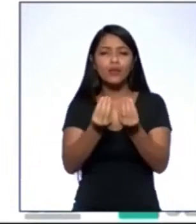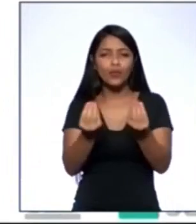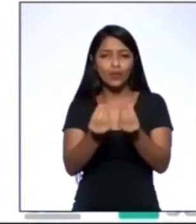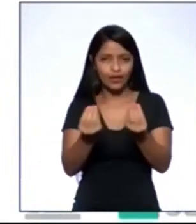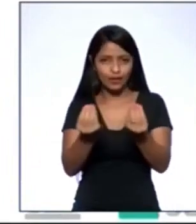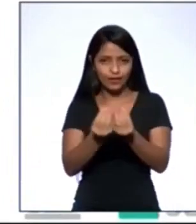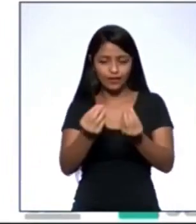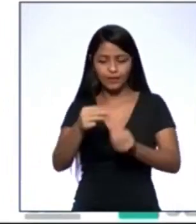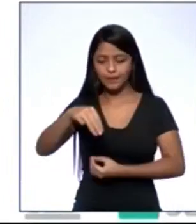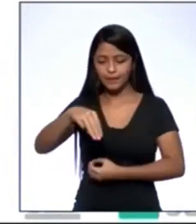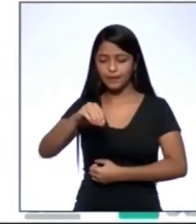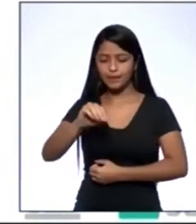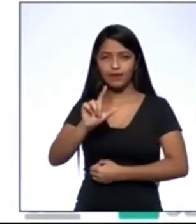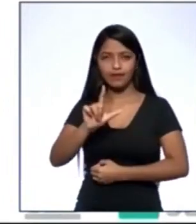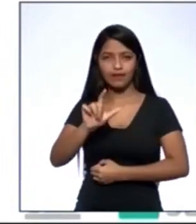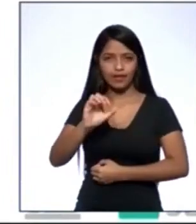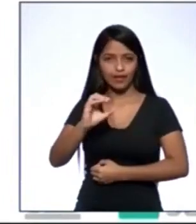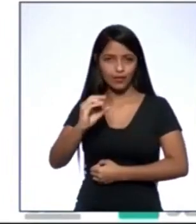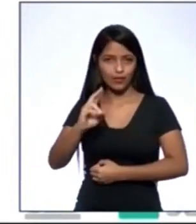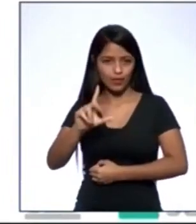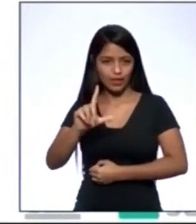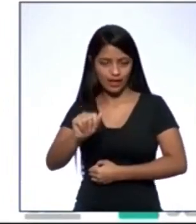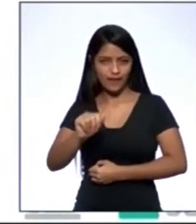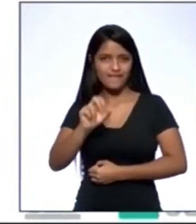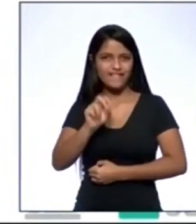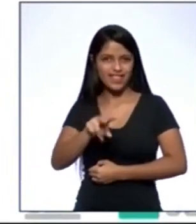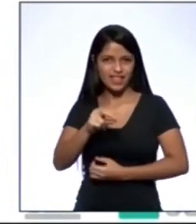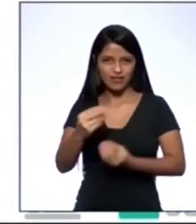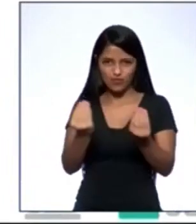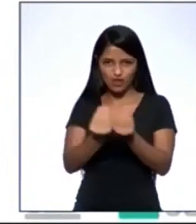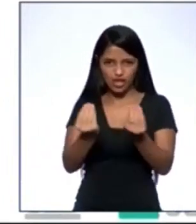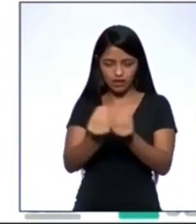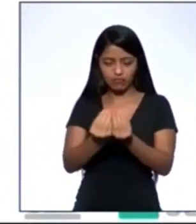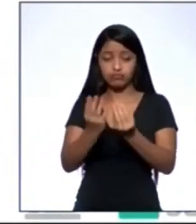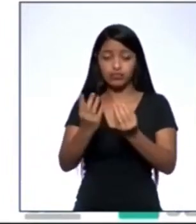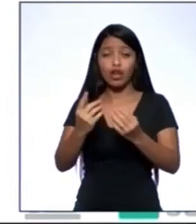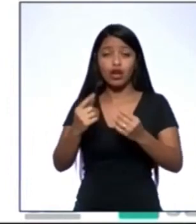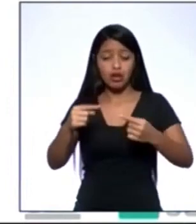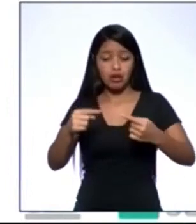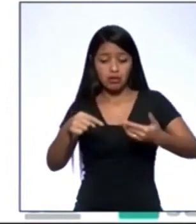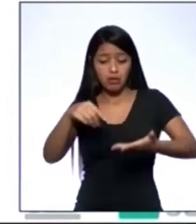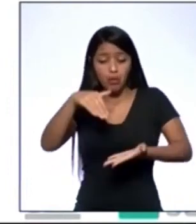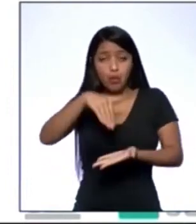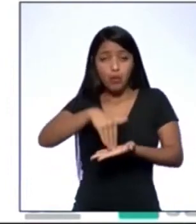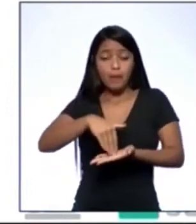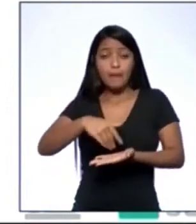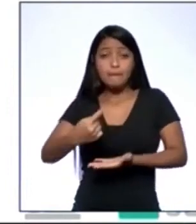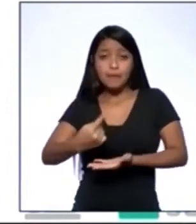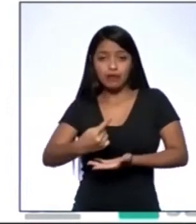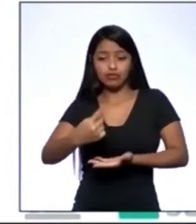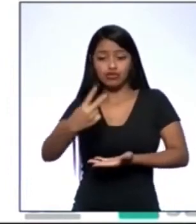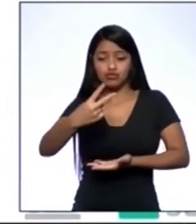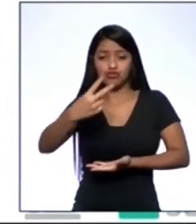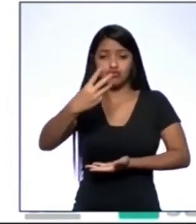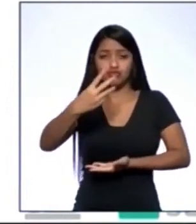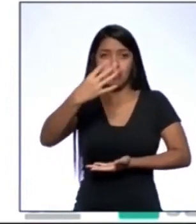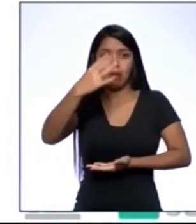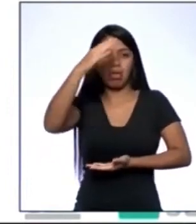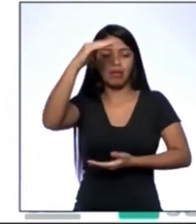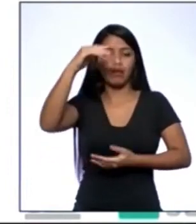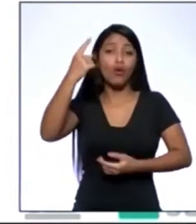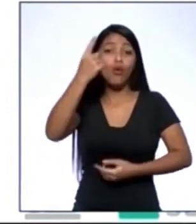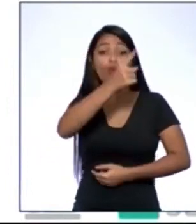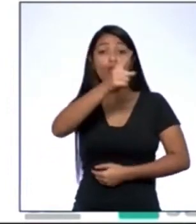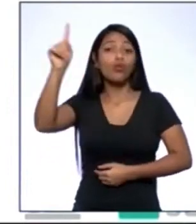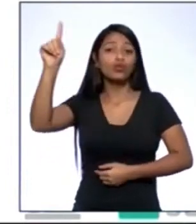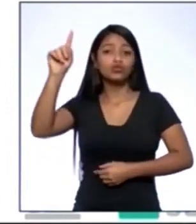lá, produtor, consumidor primário, e vai até o topo, olha a quantidade. O que aconteceu com a concentração disso?